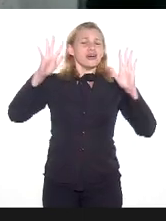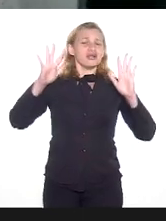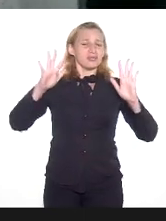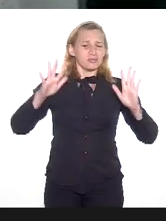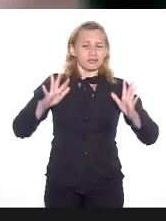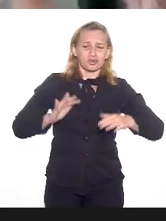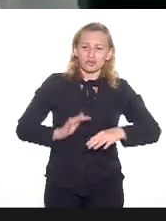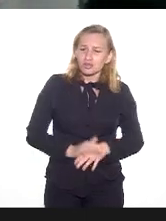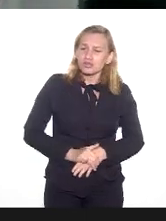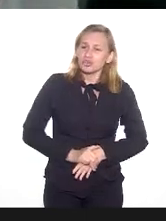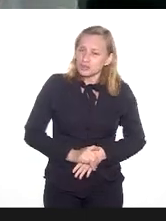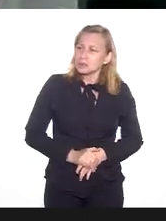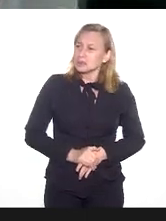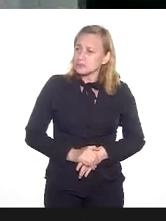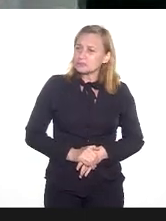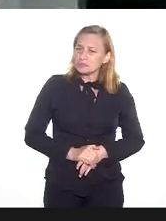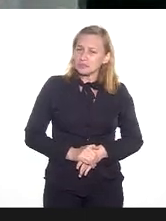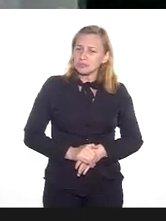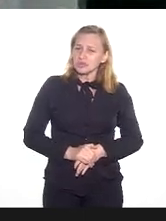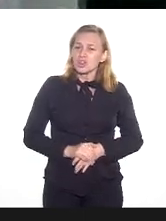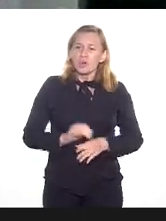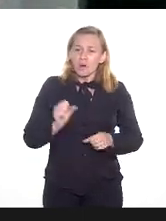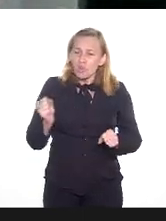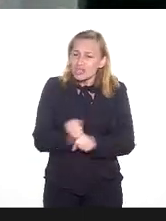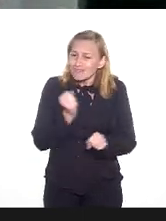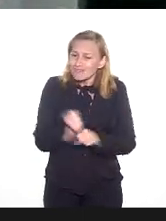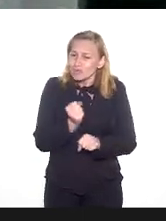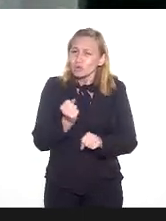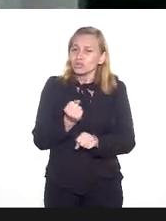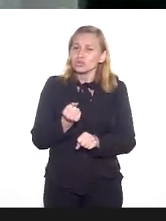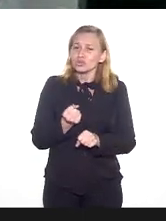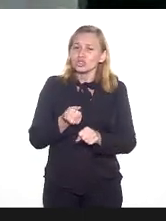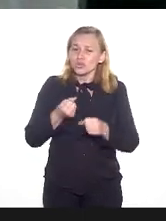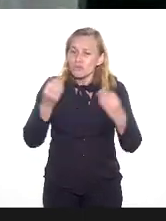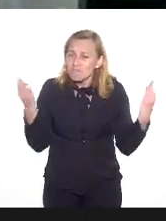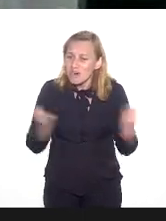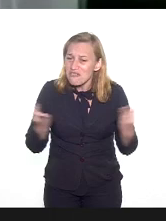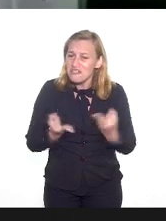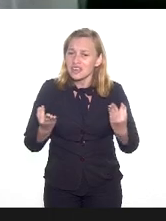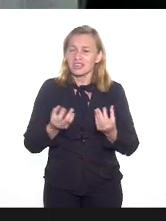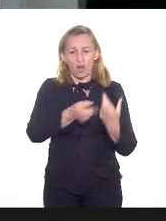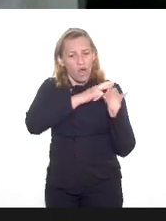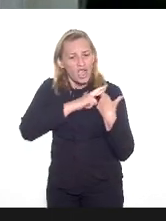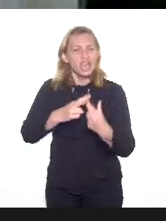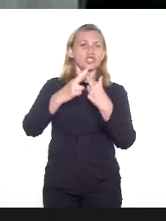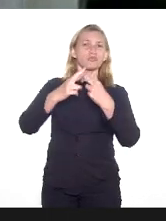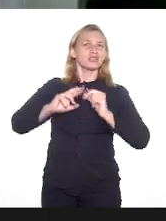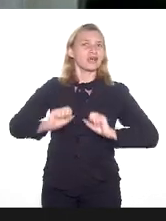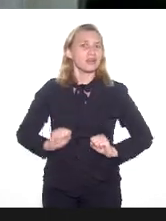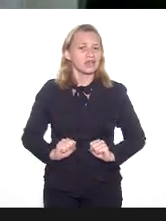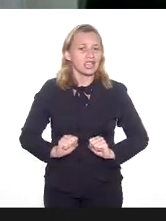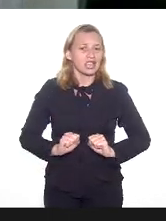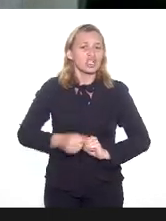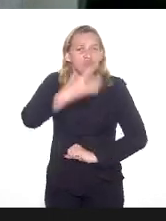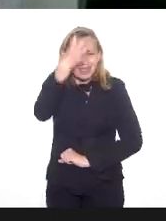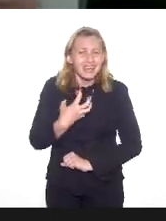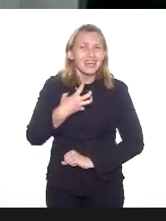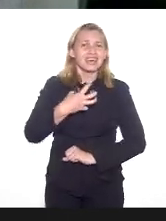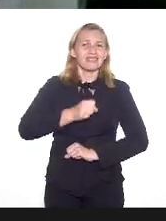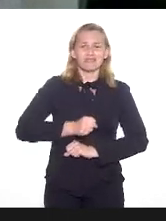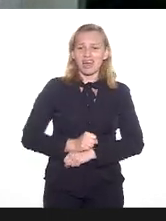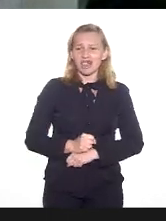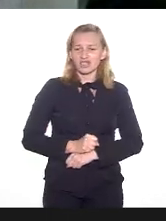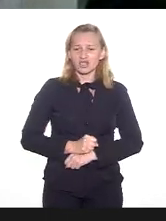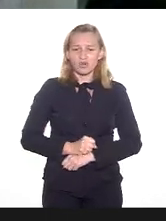Temos isso daí como uma coisa construída com primor, com responsabilidade, com seriedade,